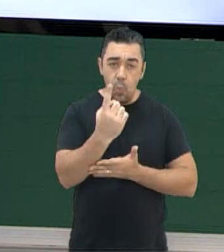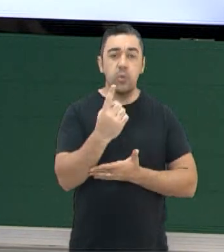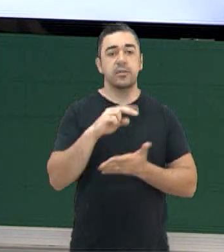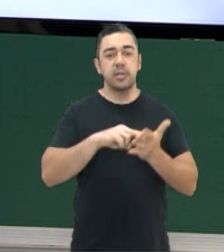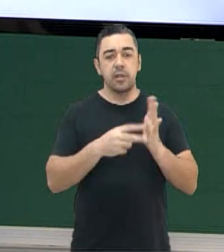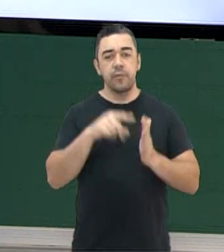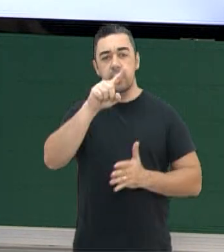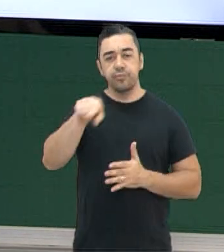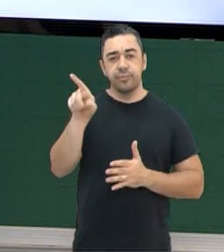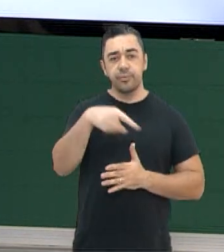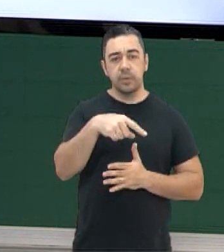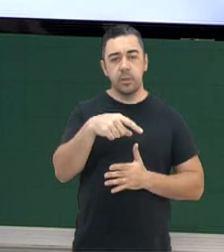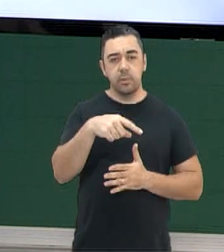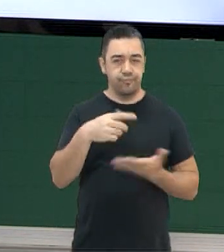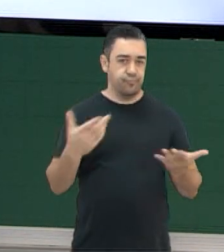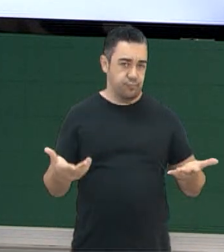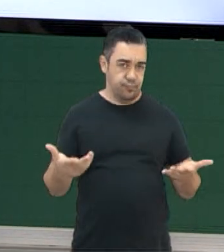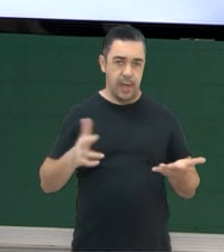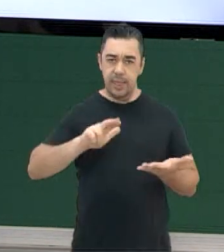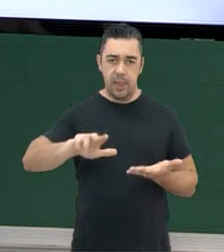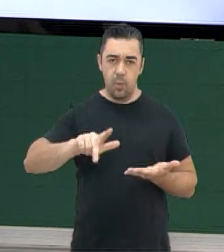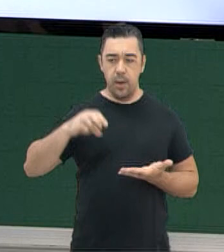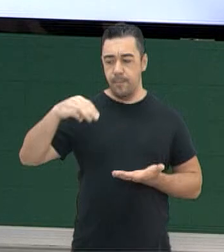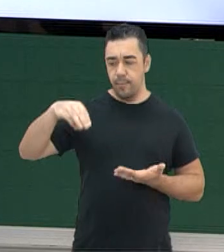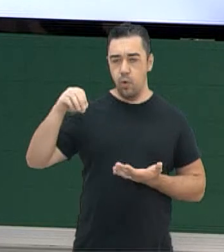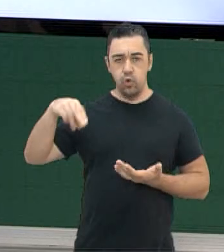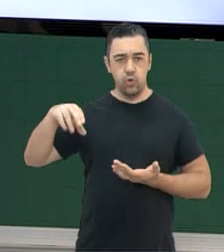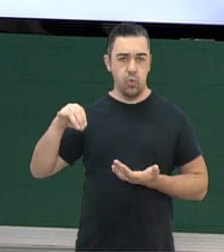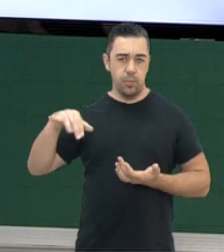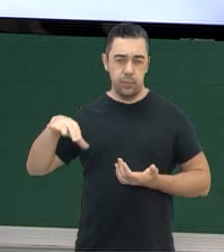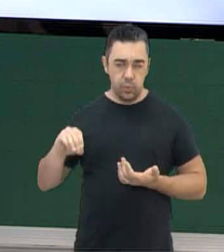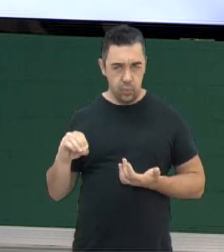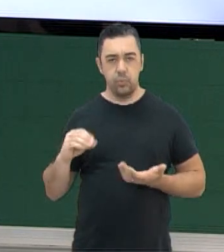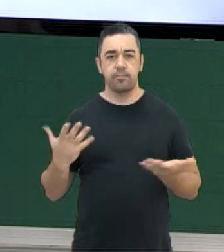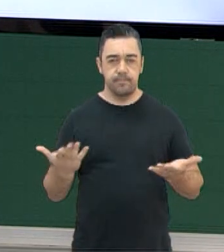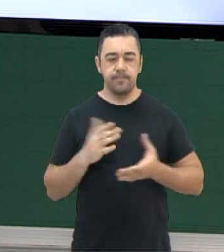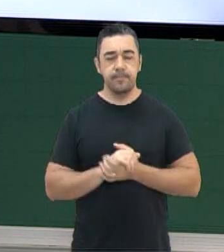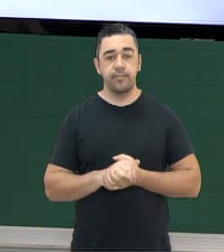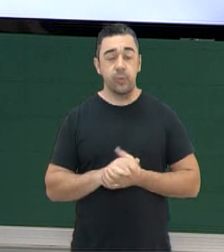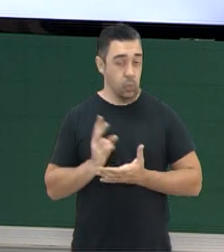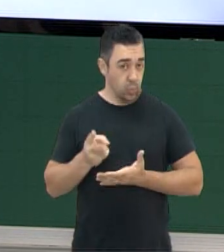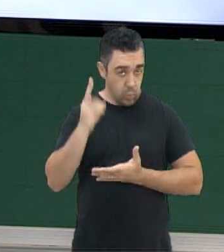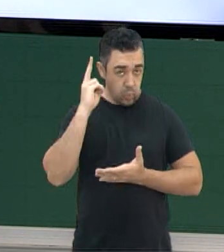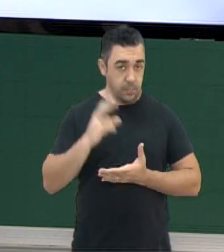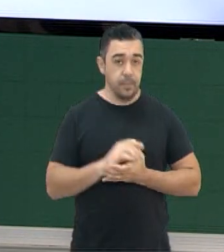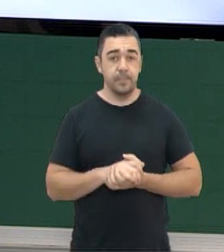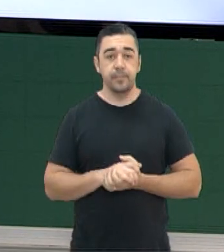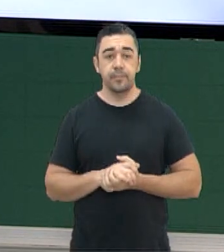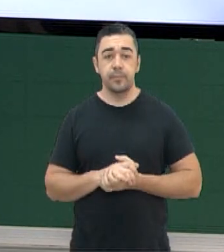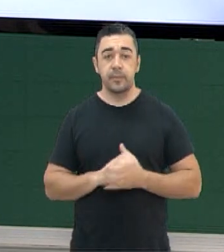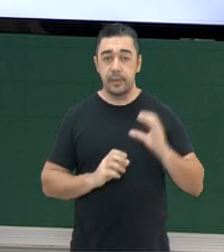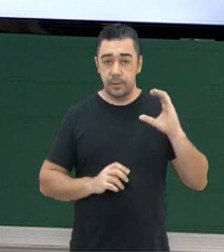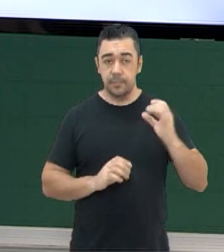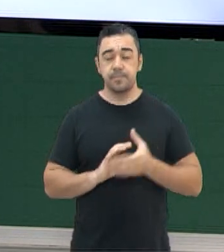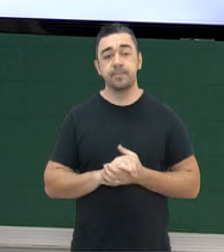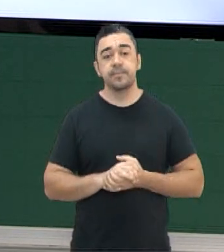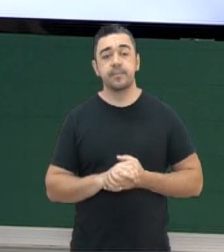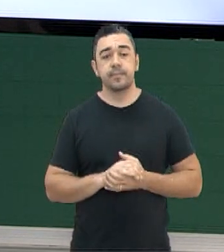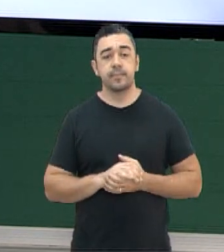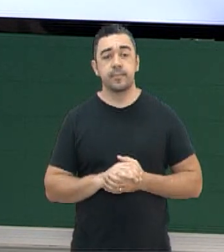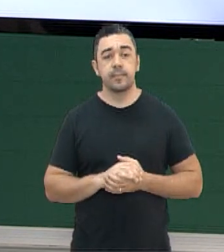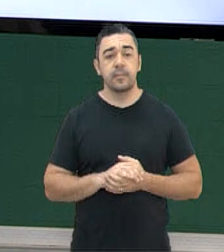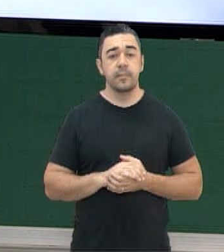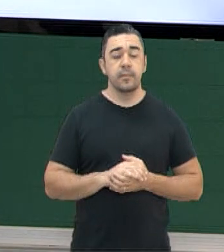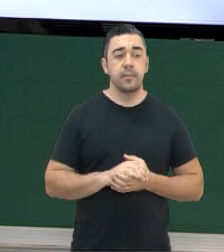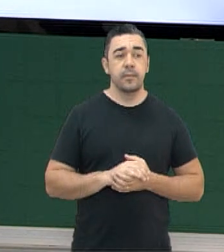anulando. Se estiver anulando, não existe monômio, não existe expressão. Continuando. Letra C,